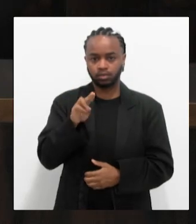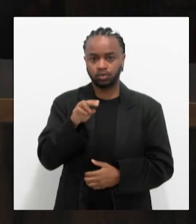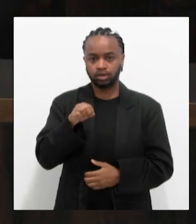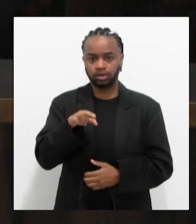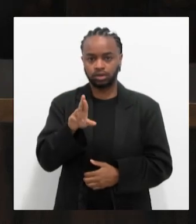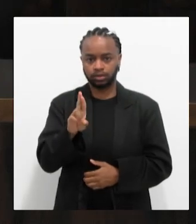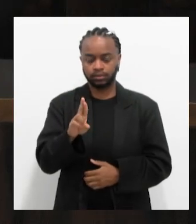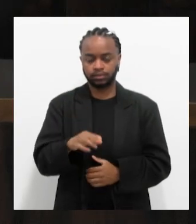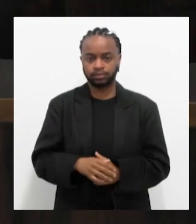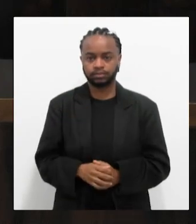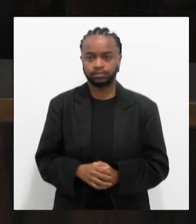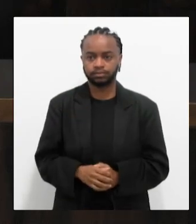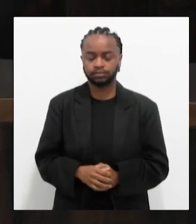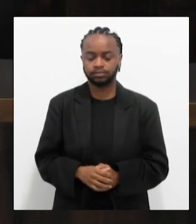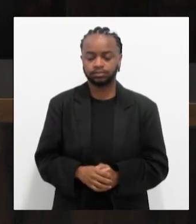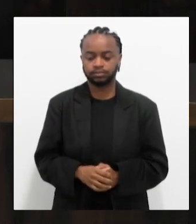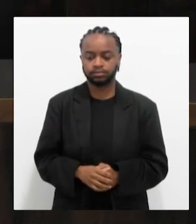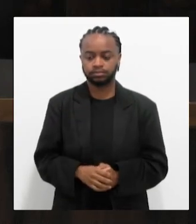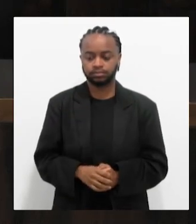Neto.